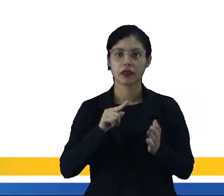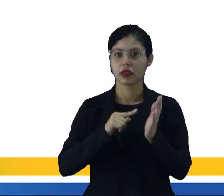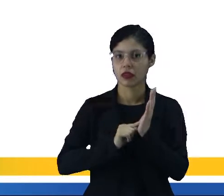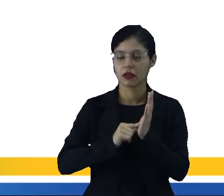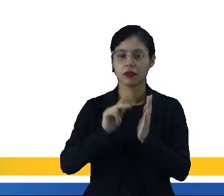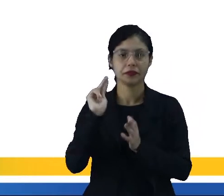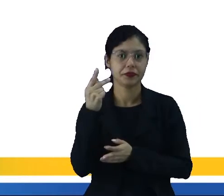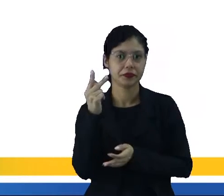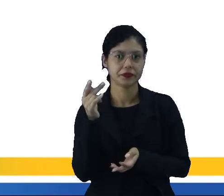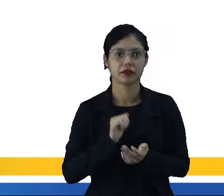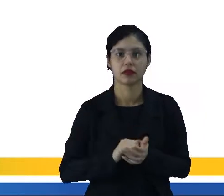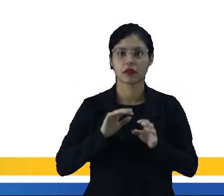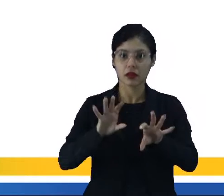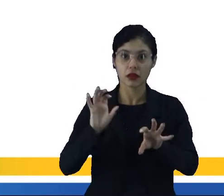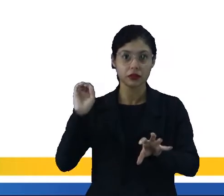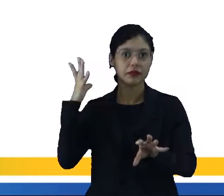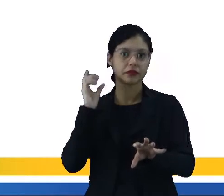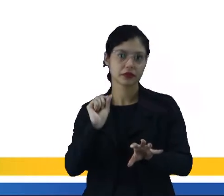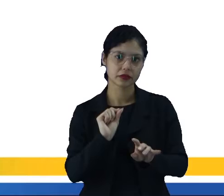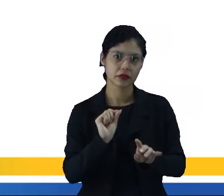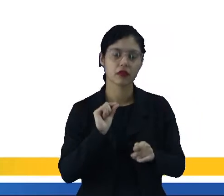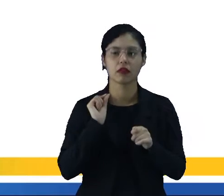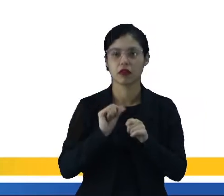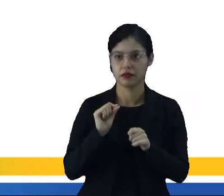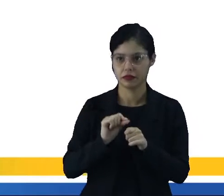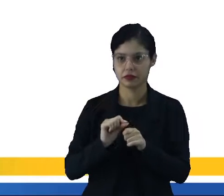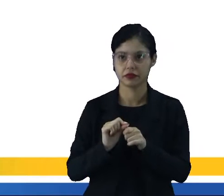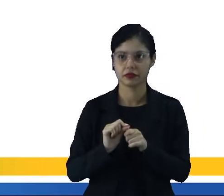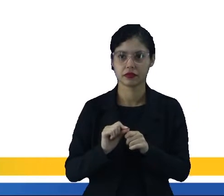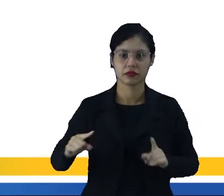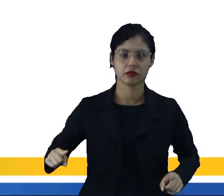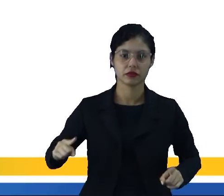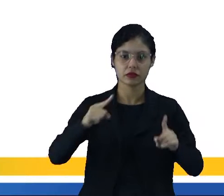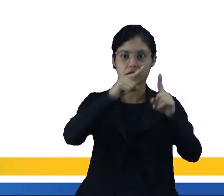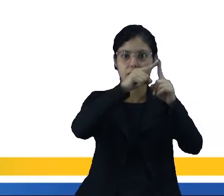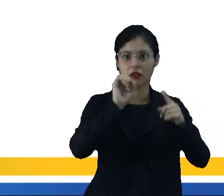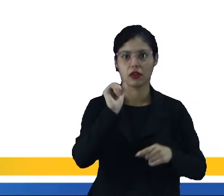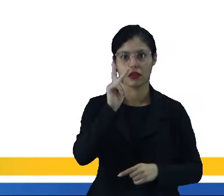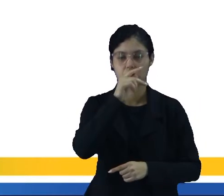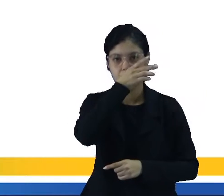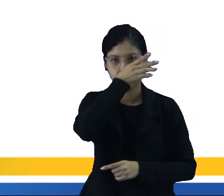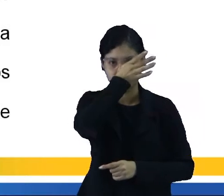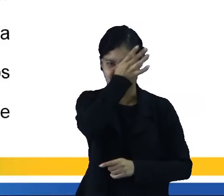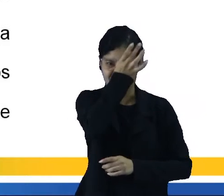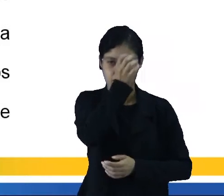Então dessa maneira a gente tem o formato de uma pirâmide beleza